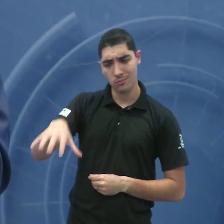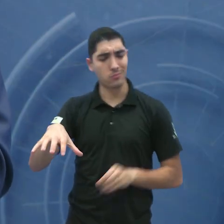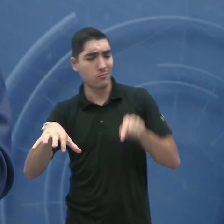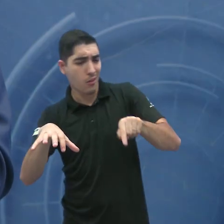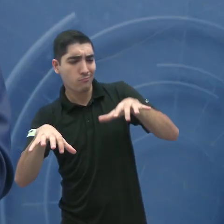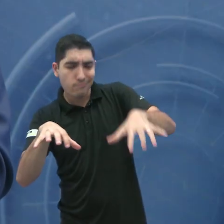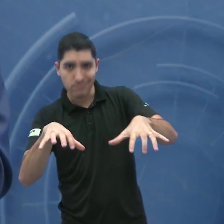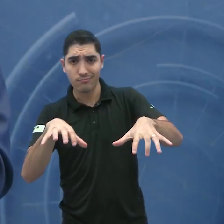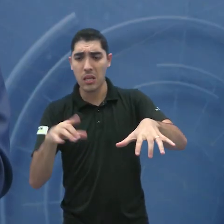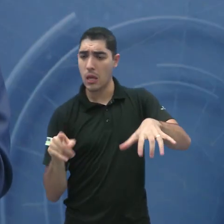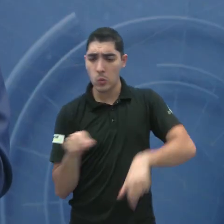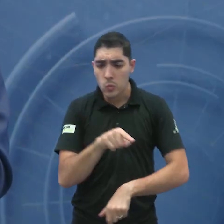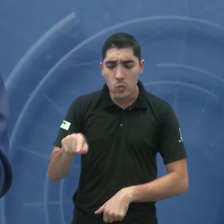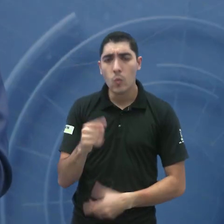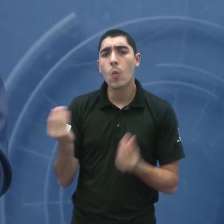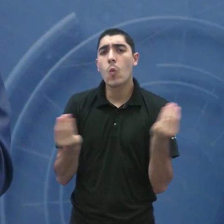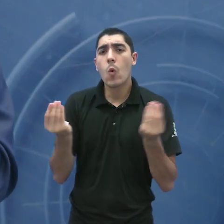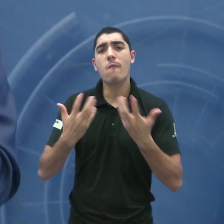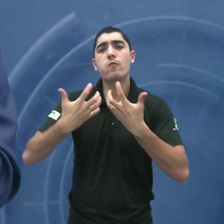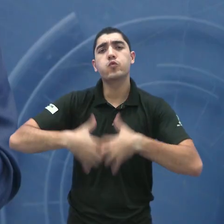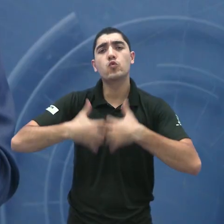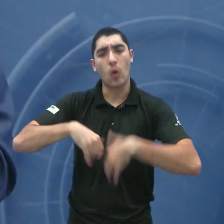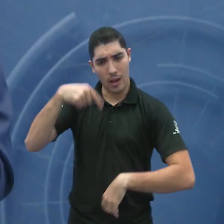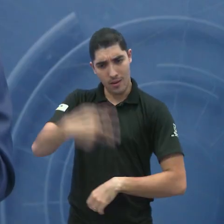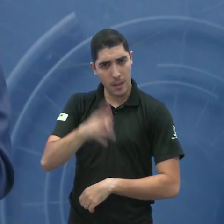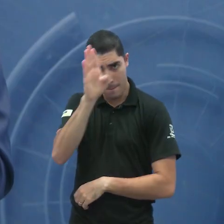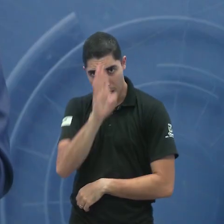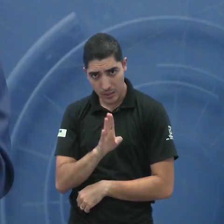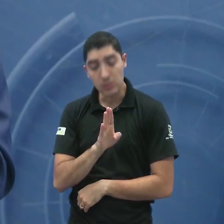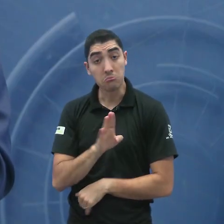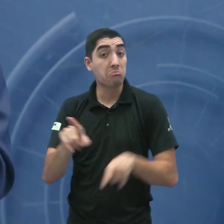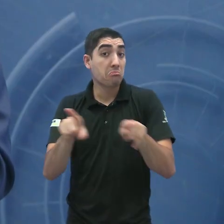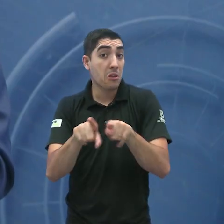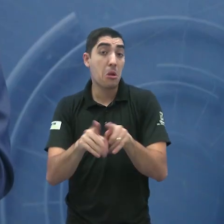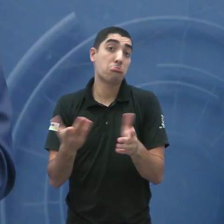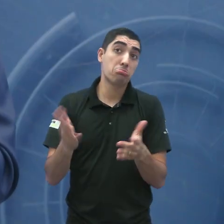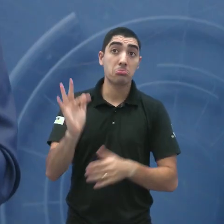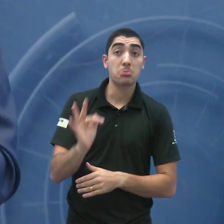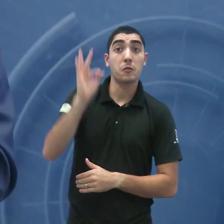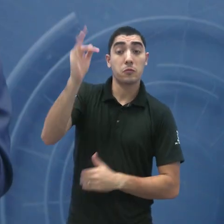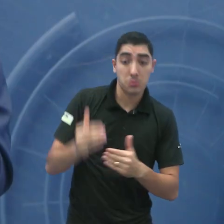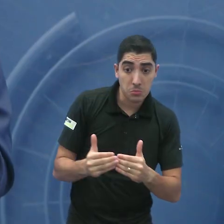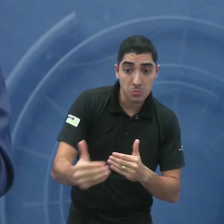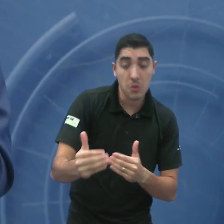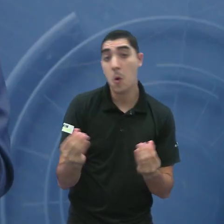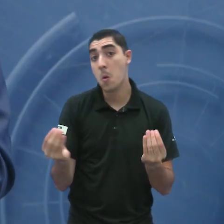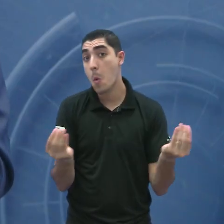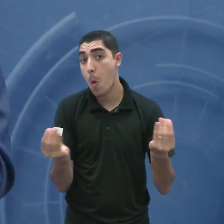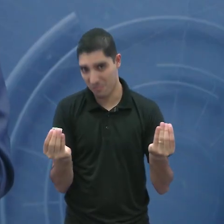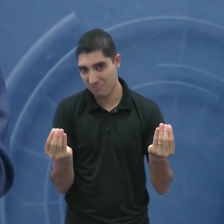dois modelos funcionam no país e quais são as expectativas para o futuro do